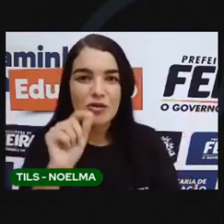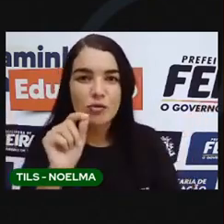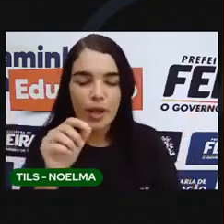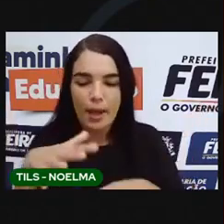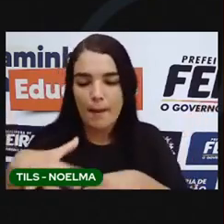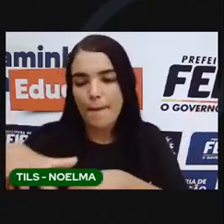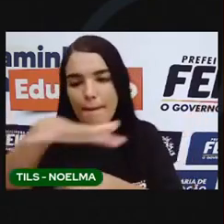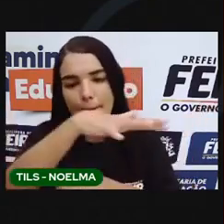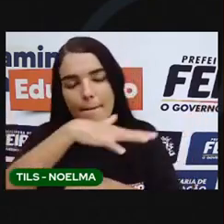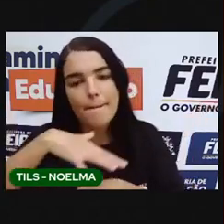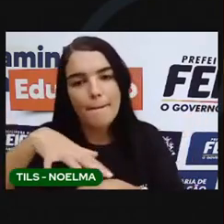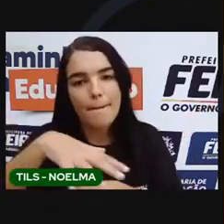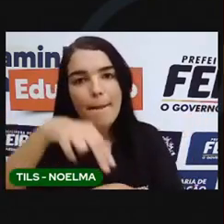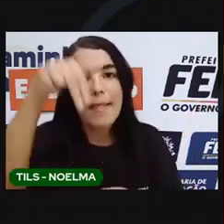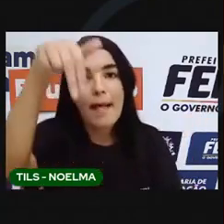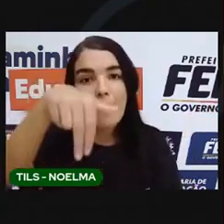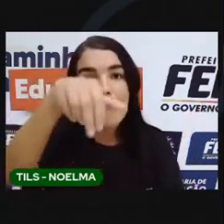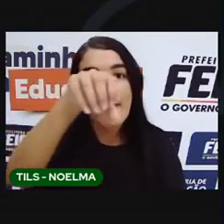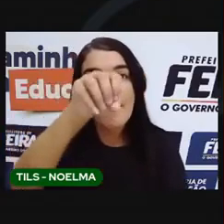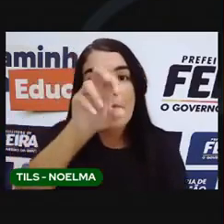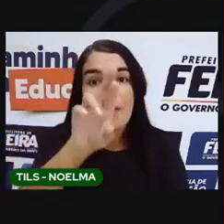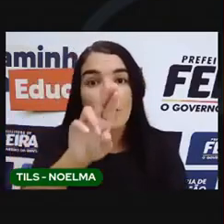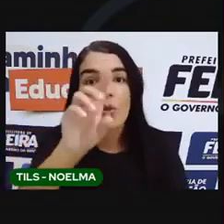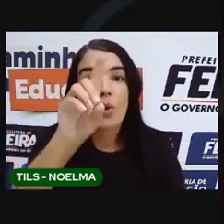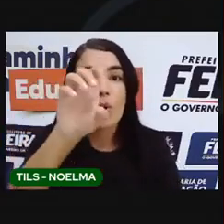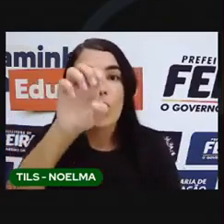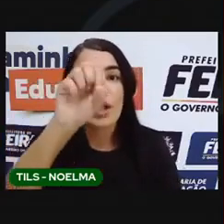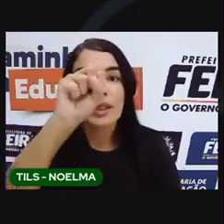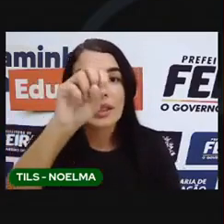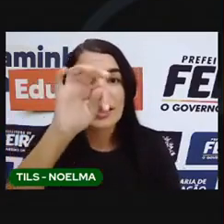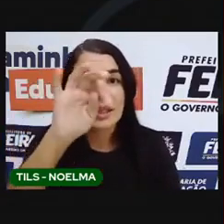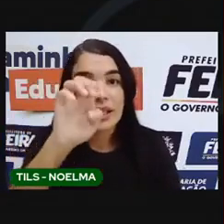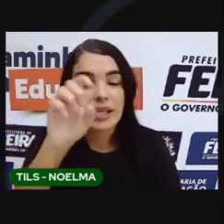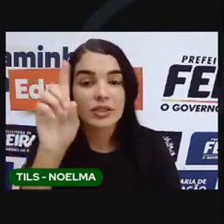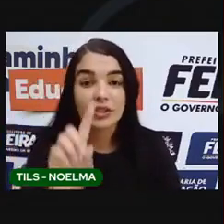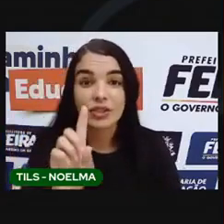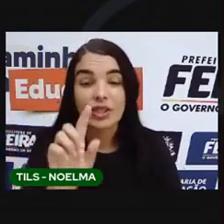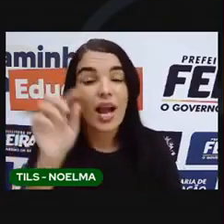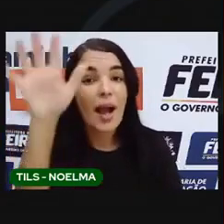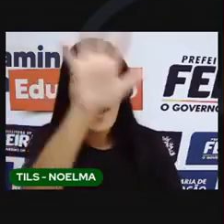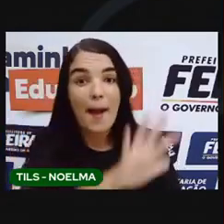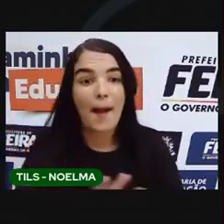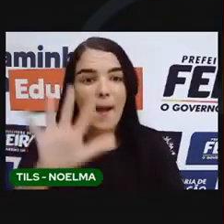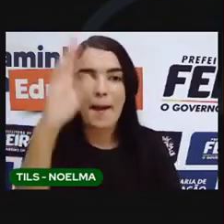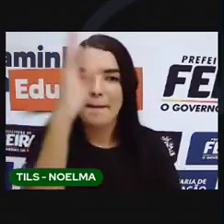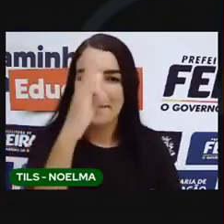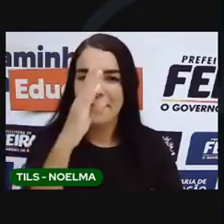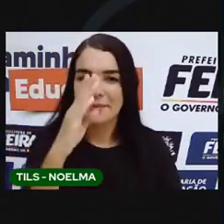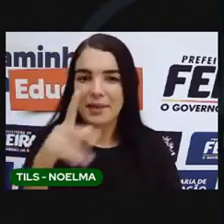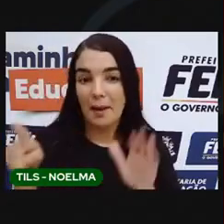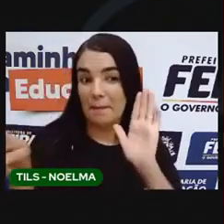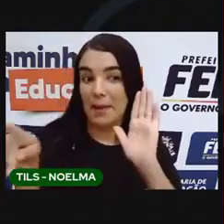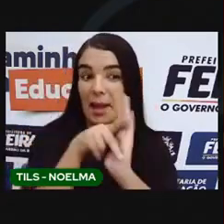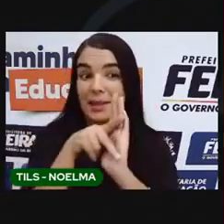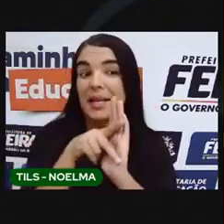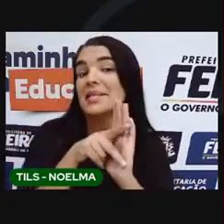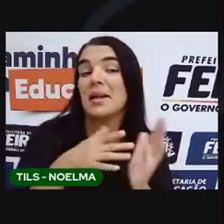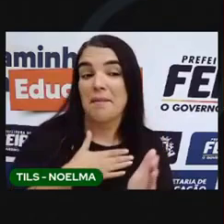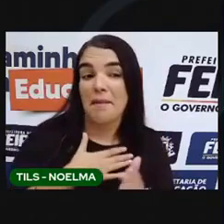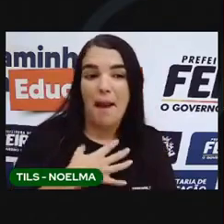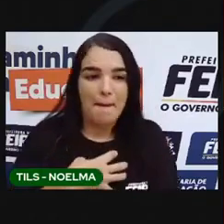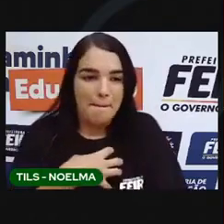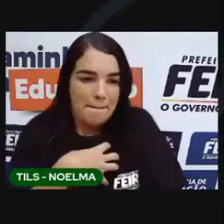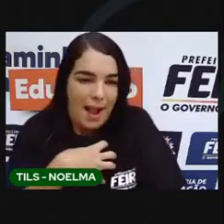predominante no Nordeste do Brasil. E nós somos Nordeste, nós moramos na Bahia, né? Feira